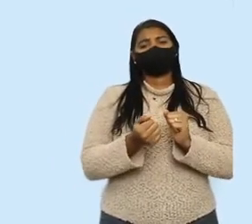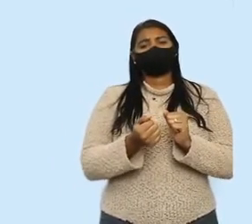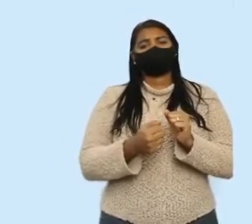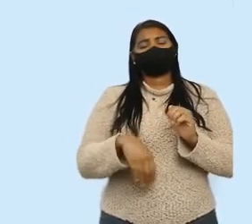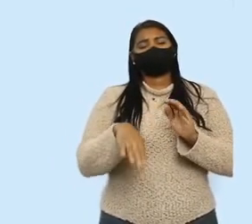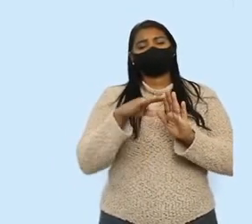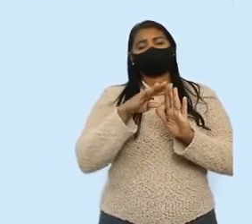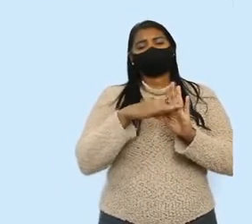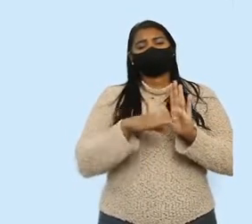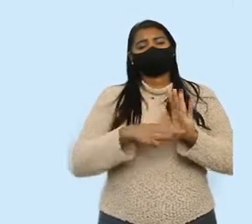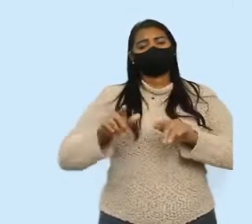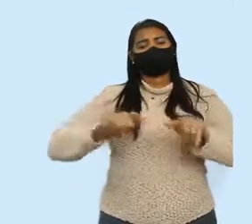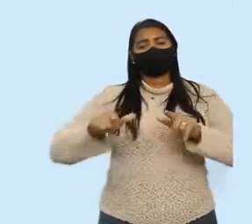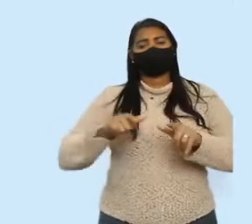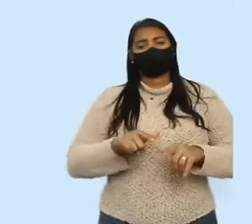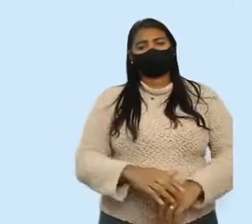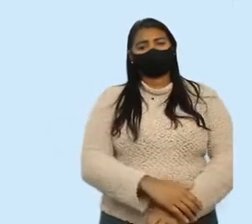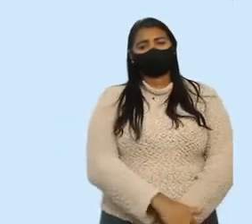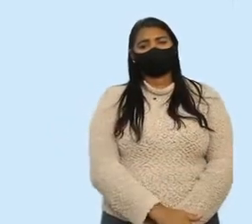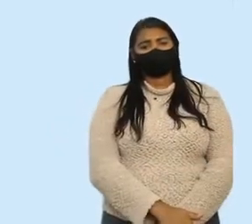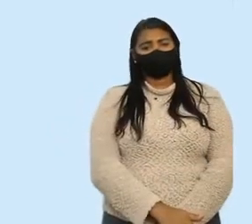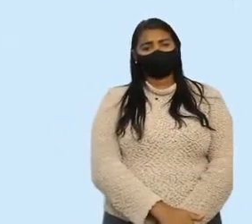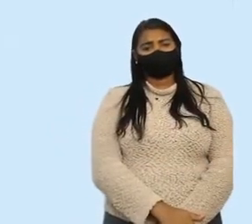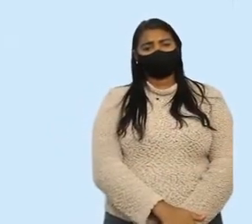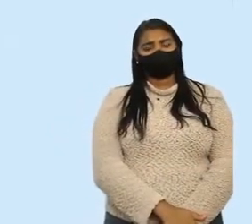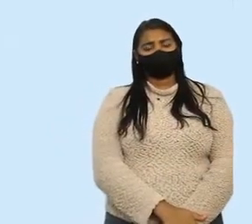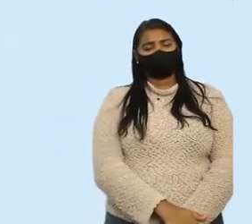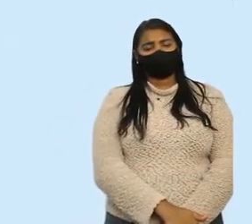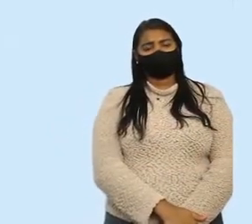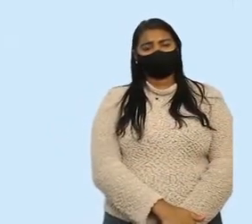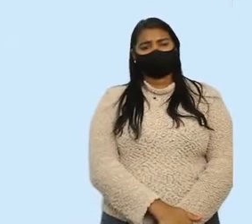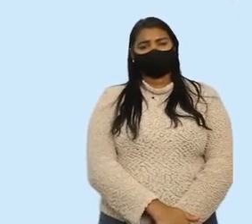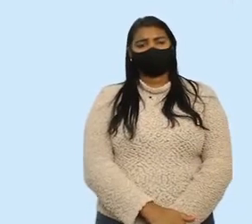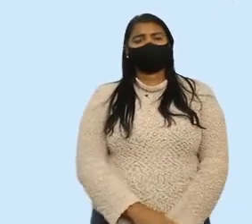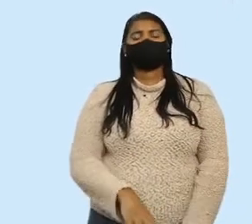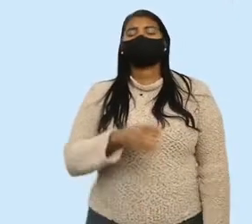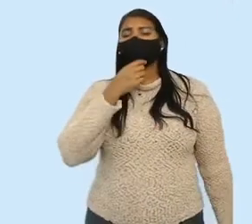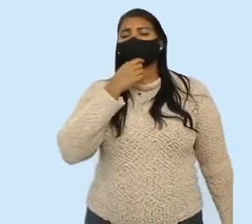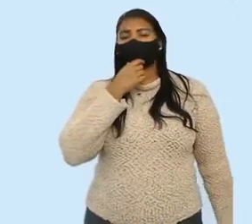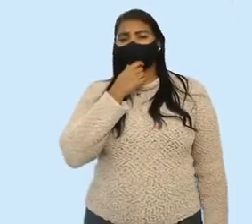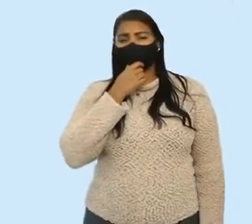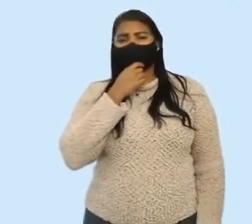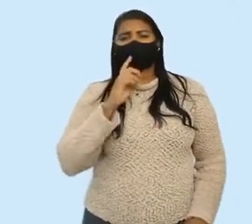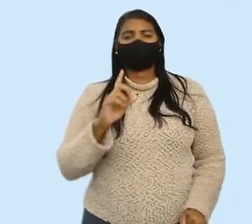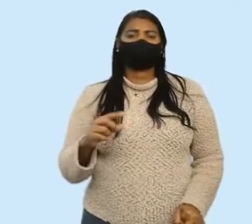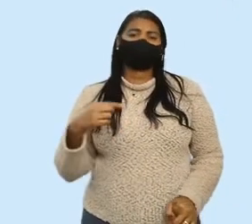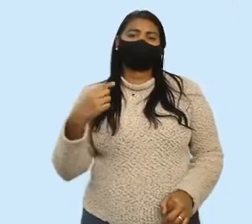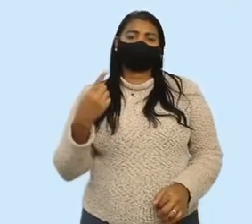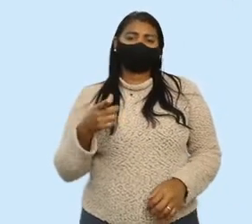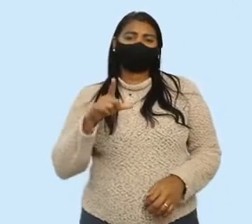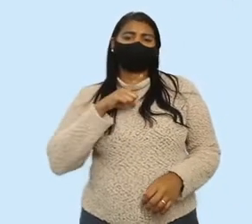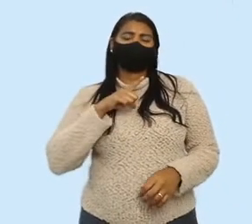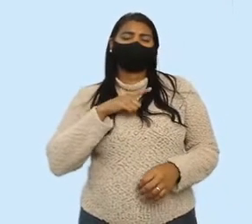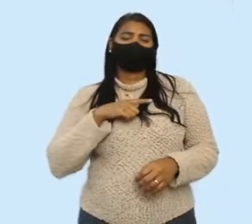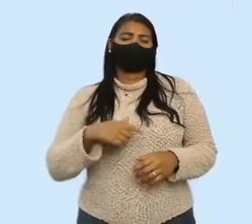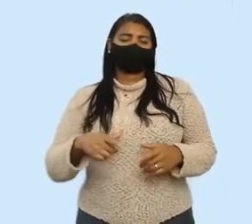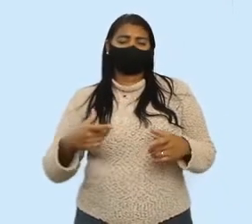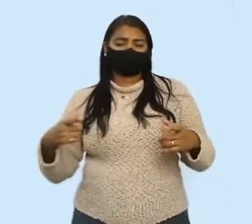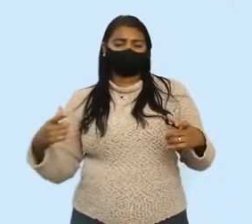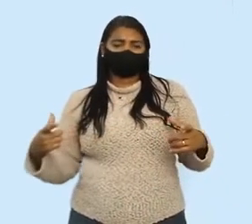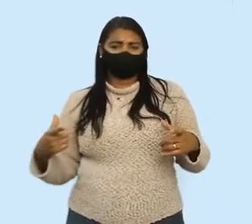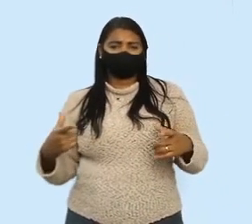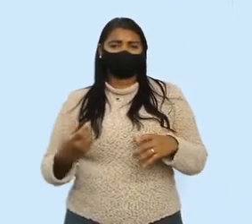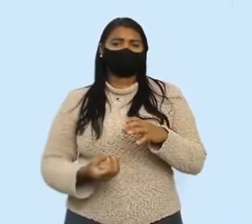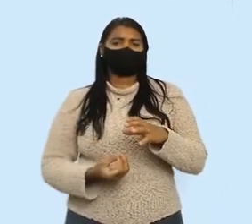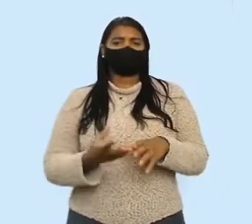classes trabalhadoras. Certo? Um movimento, obviamente, que nasce da Inglaterra, mas que depois que a gente tem um crescimento